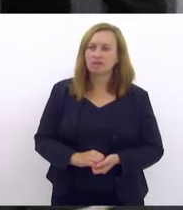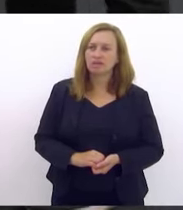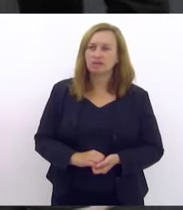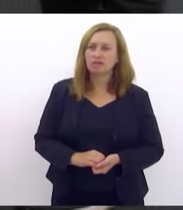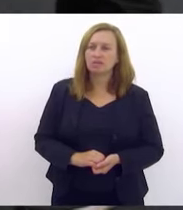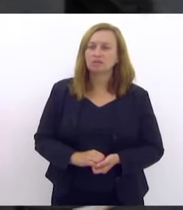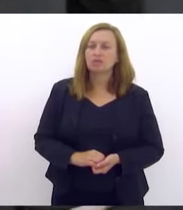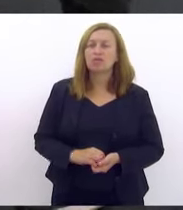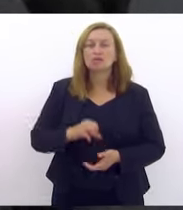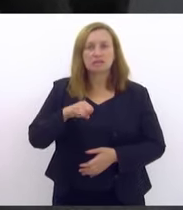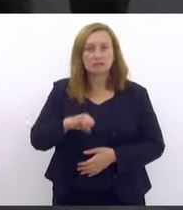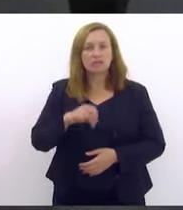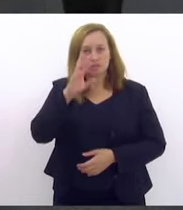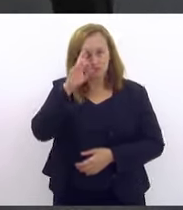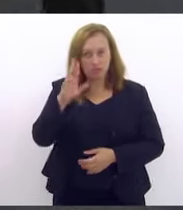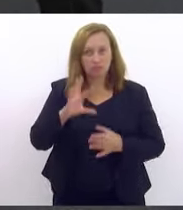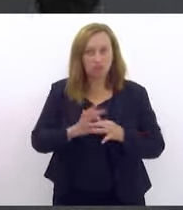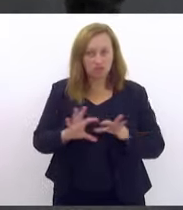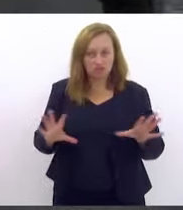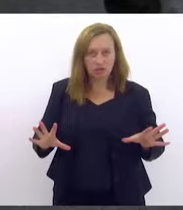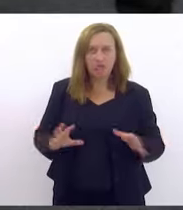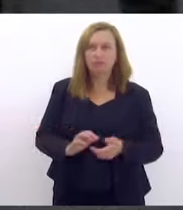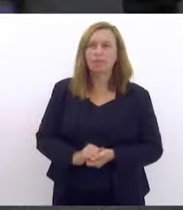senhor assim o permitir.